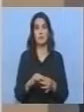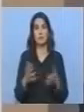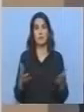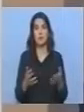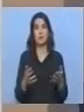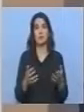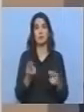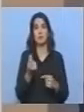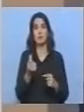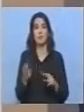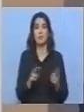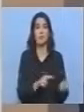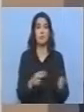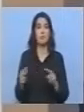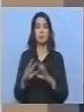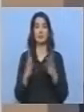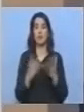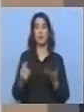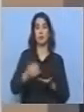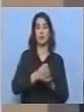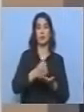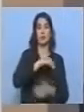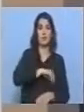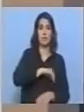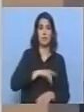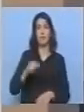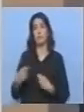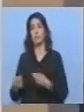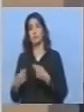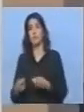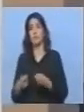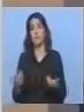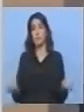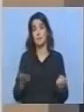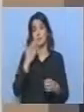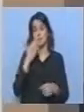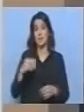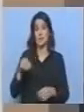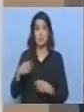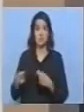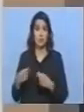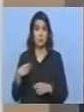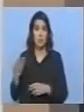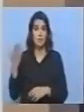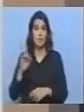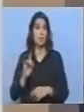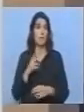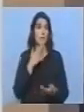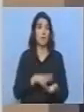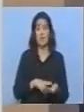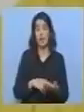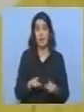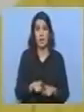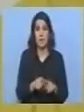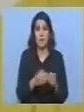relativamente aos movimentos financeiros em geral, quer de receita, quer de despesa. Parecia mais que é de despesa, que seria mais preocupação, mas de facto é verdade com tudo